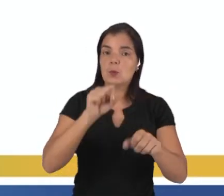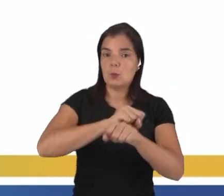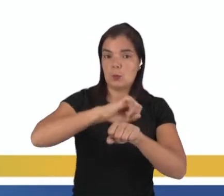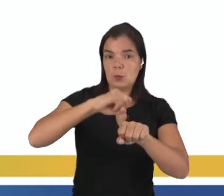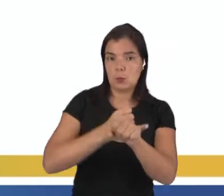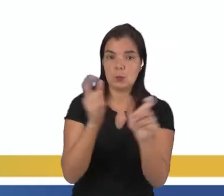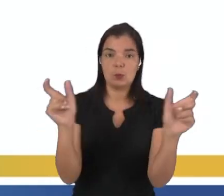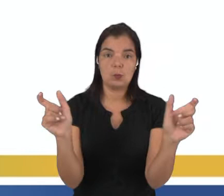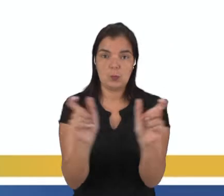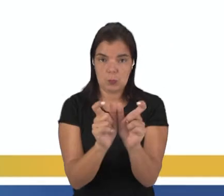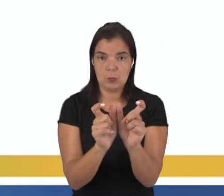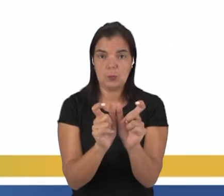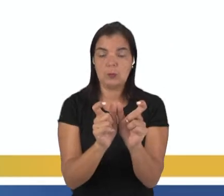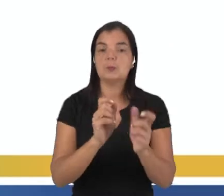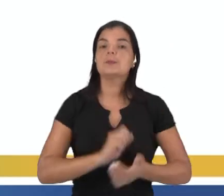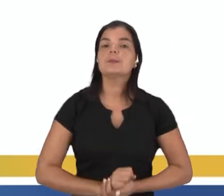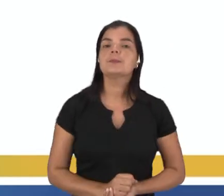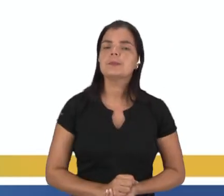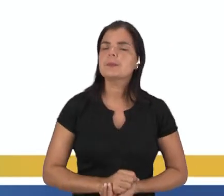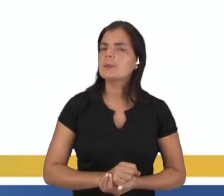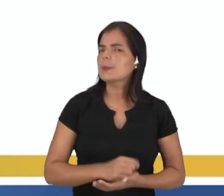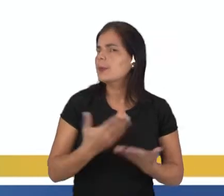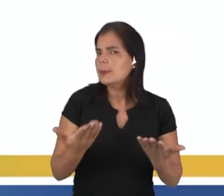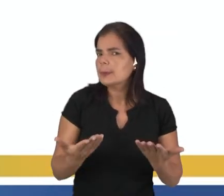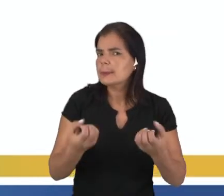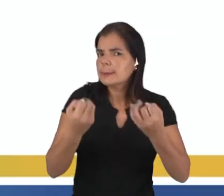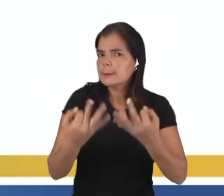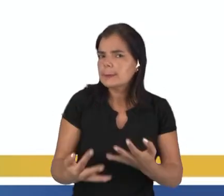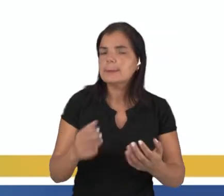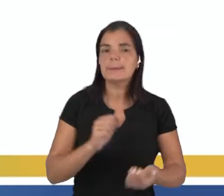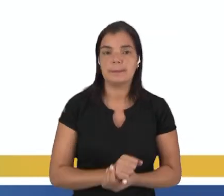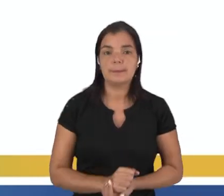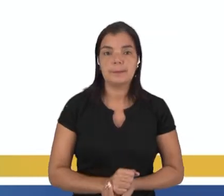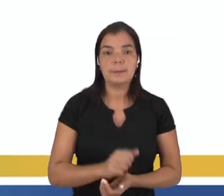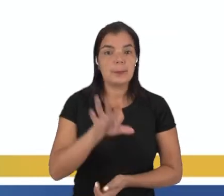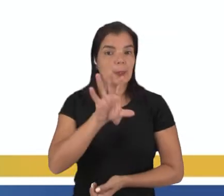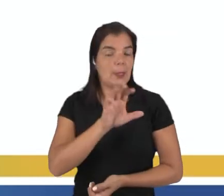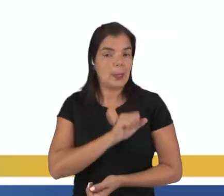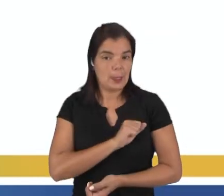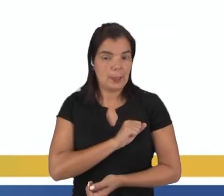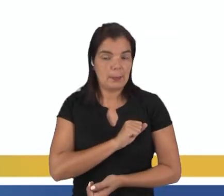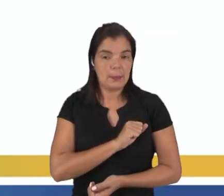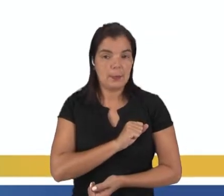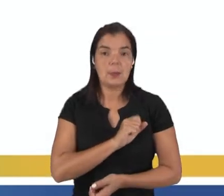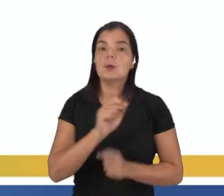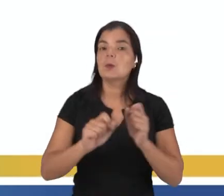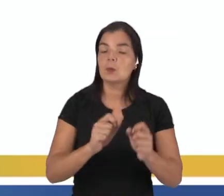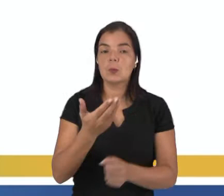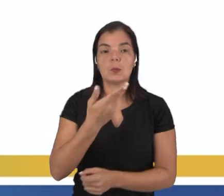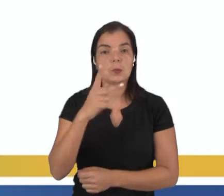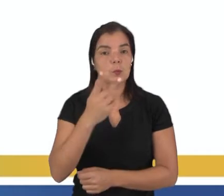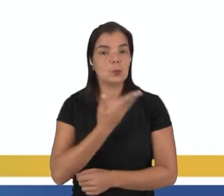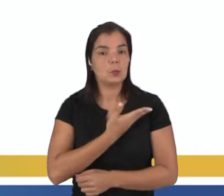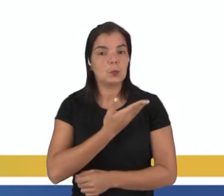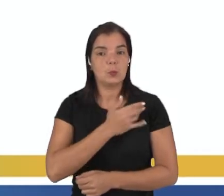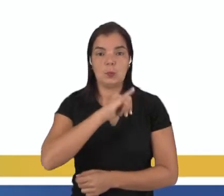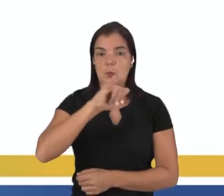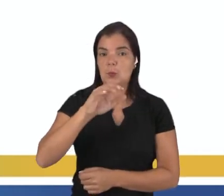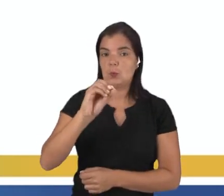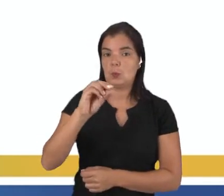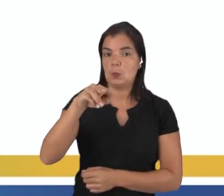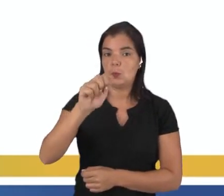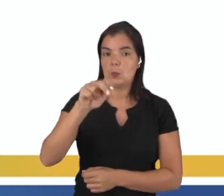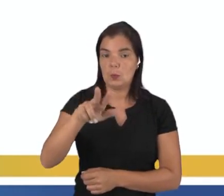sujeito composto. E o que se fala sobre ela? Amam, elas, né? amam a sua amiga Joana.